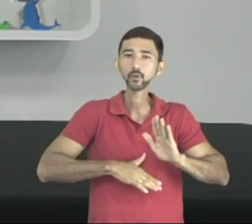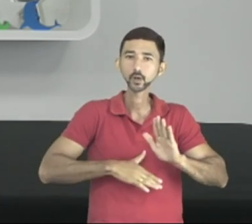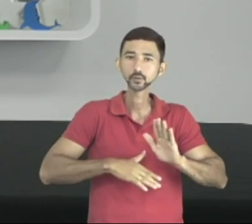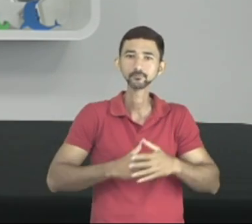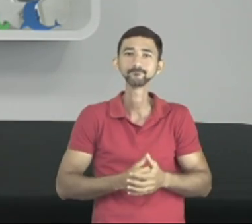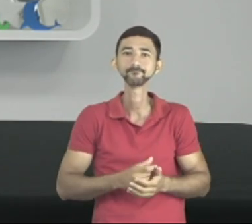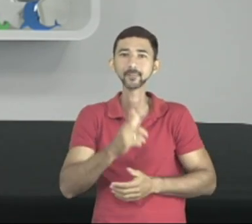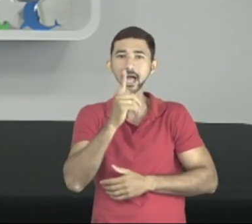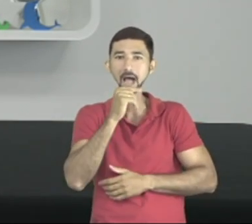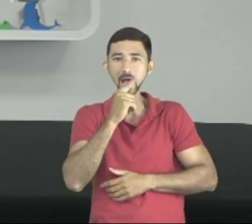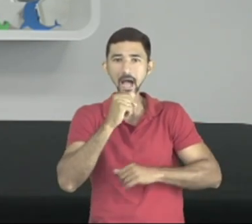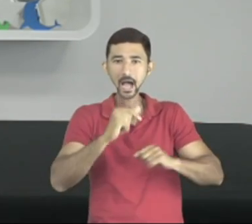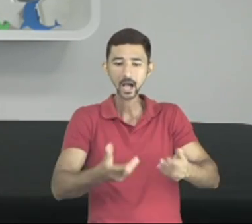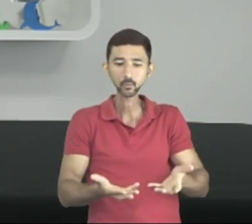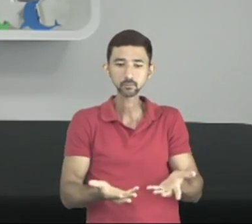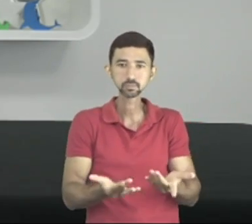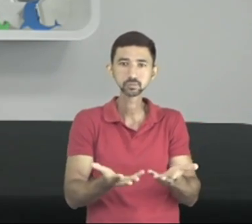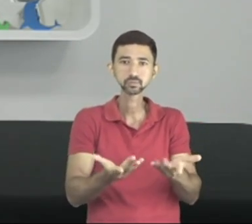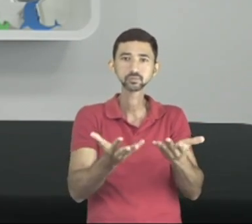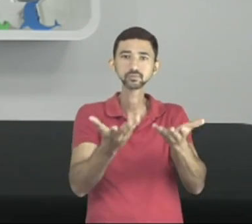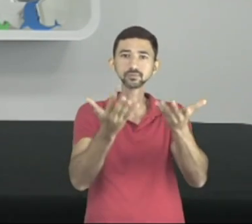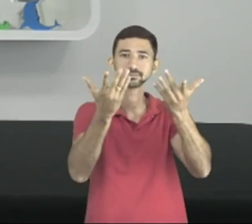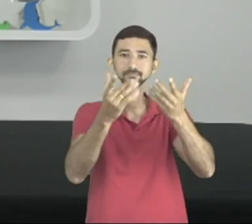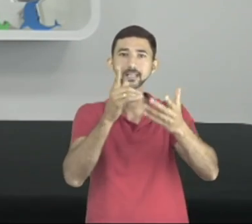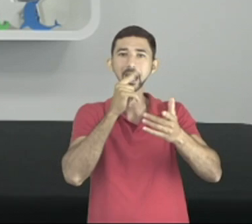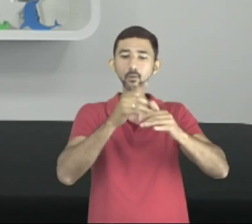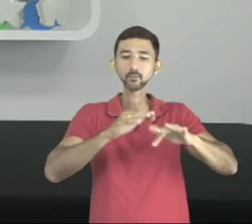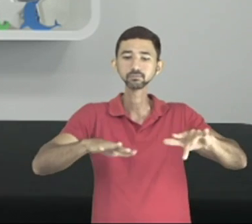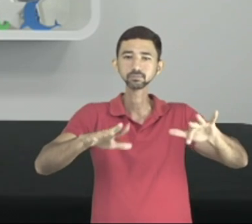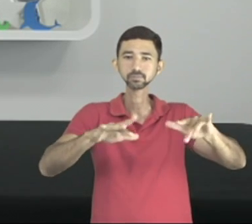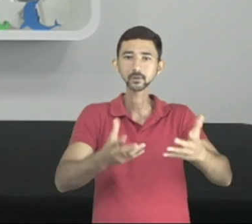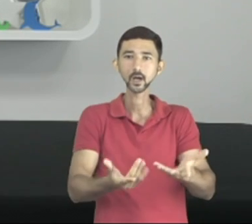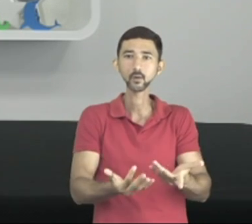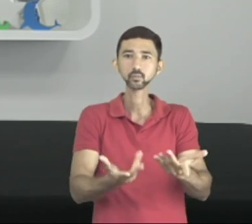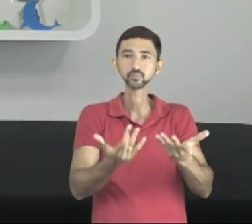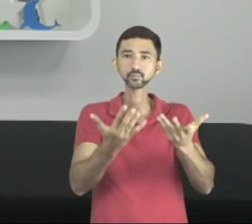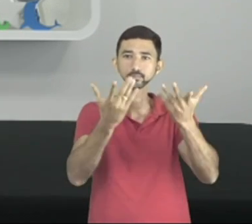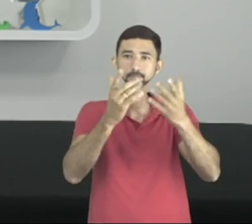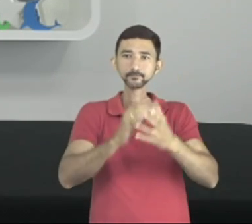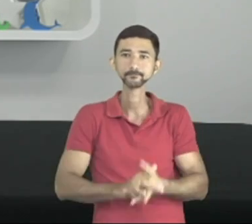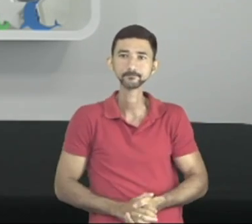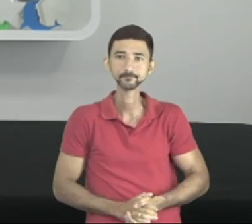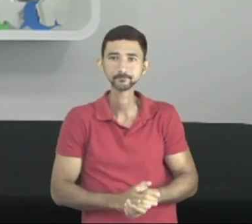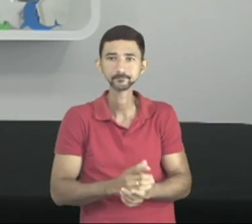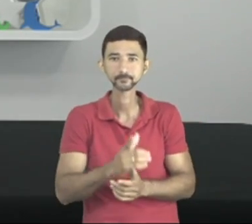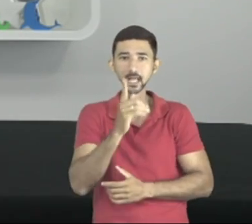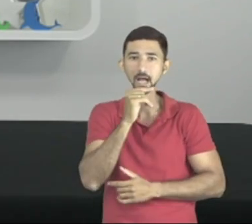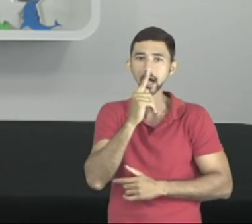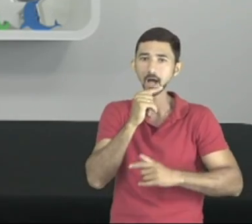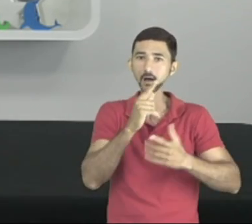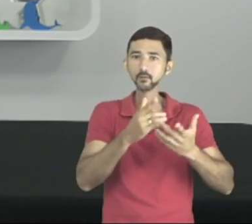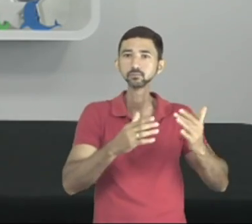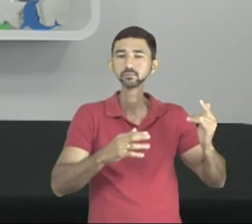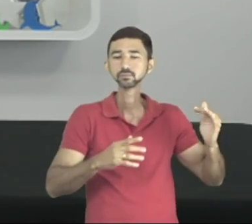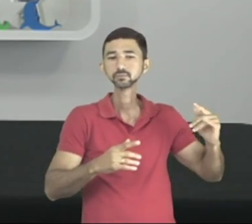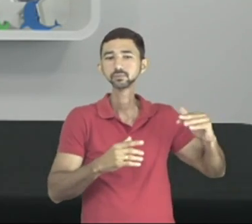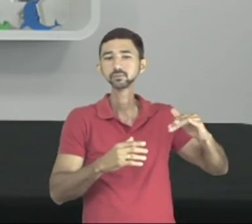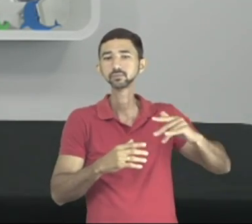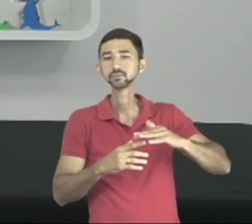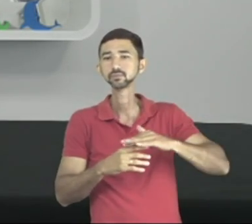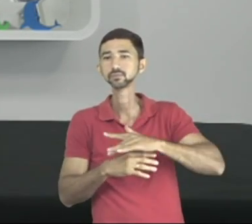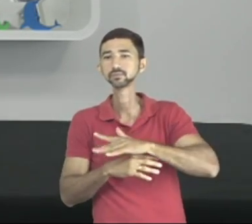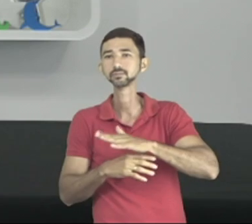água. A água vai evaporar. Fica um espaço aqui, ó, que precisa ser preenchido. O que acontece? O ar vem